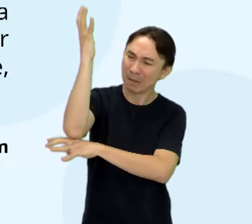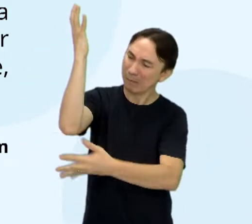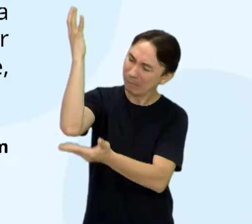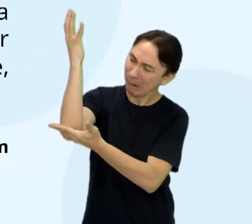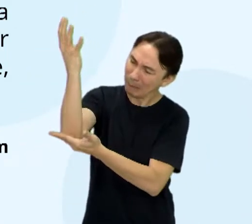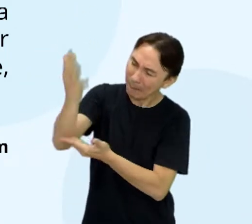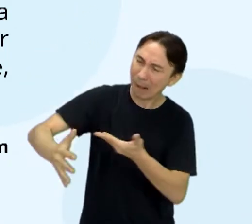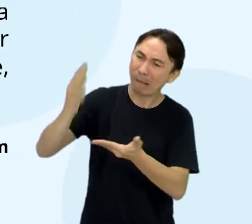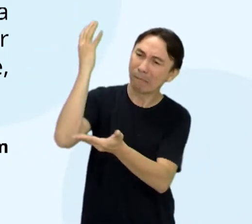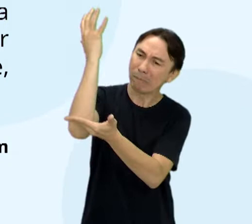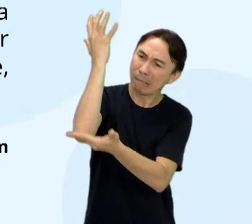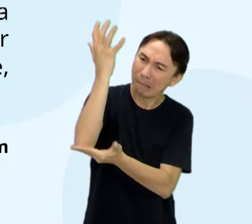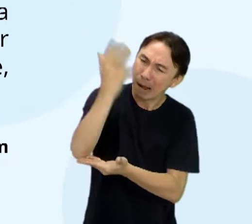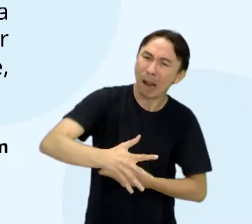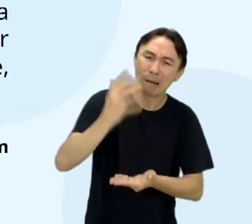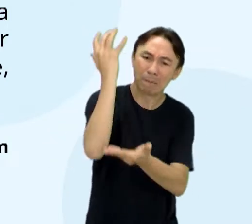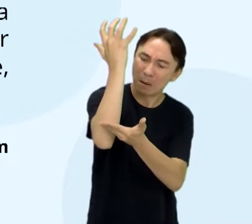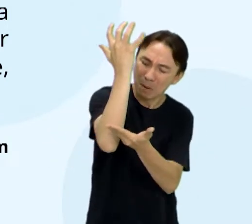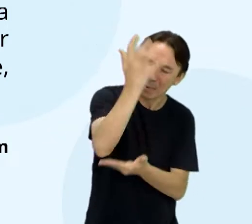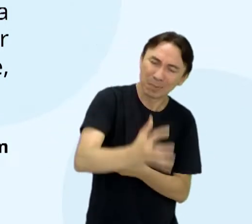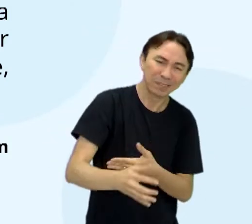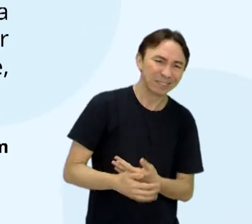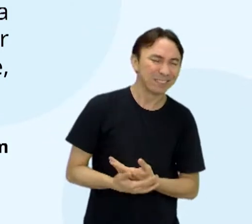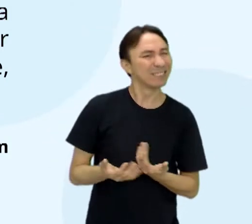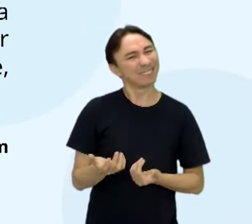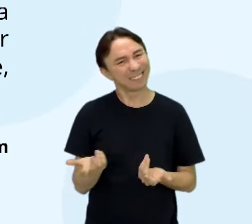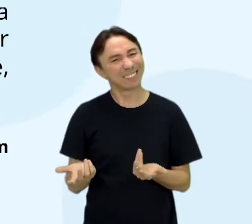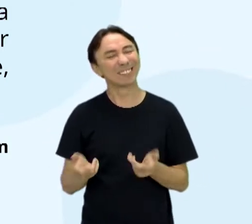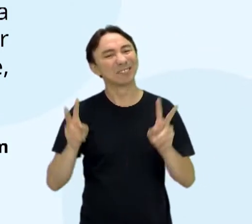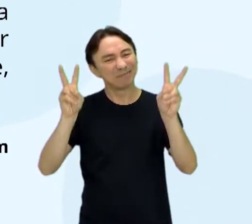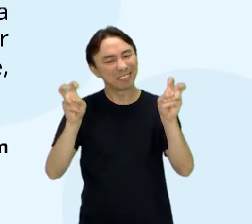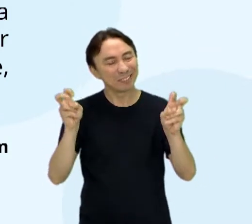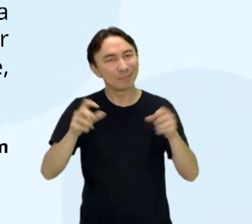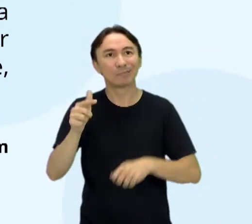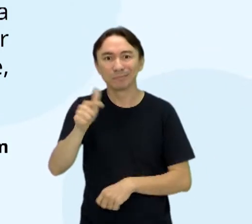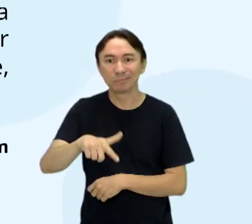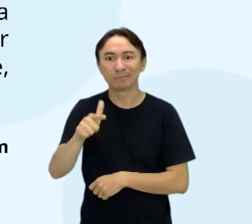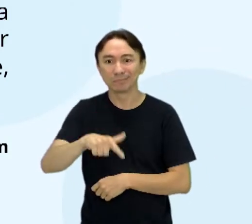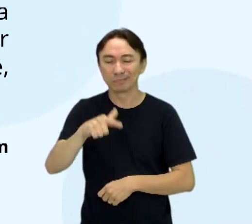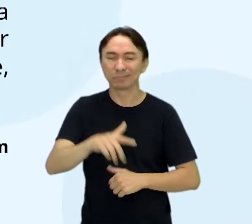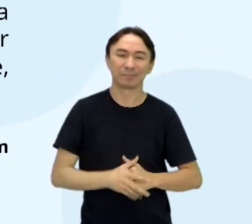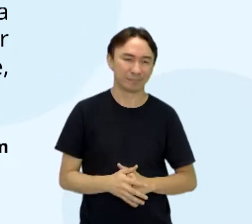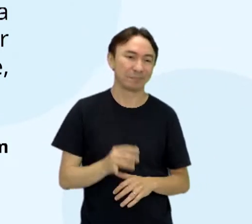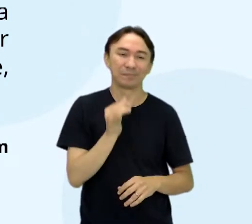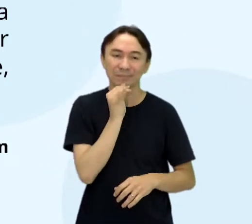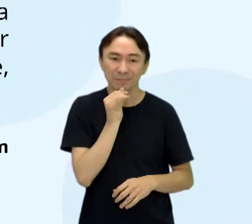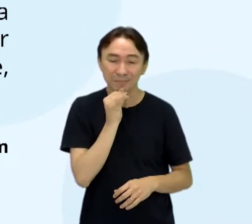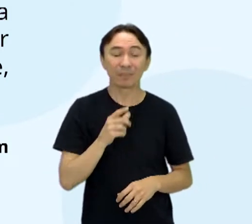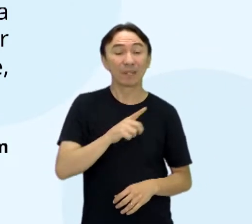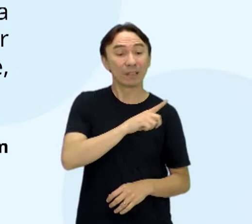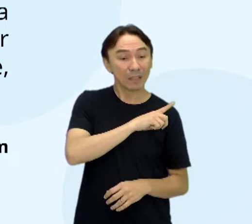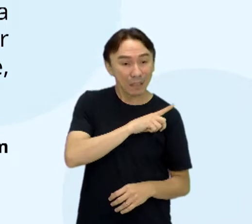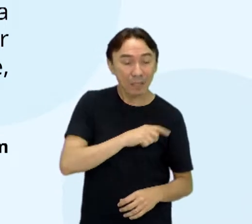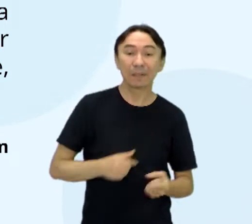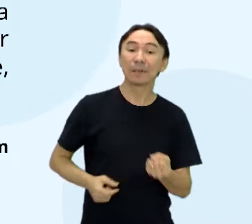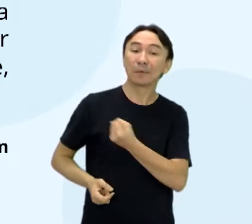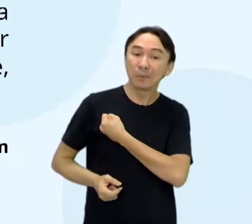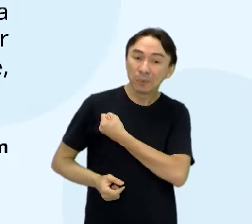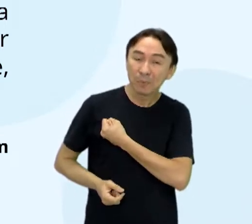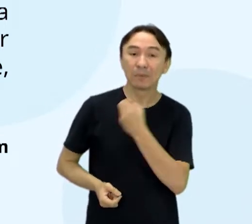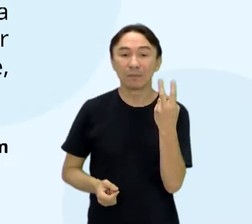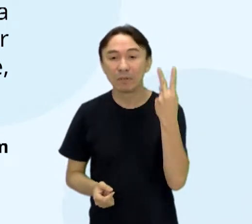esse, né? Recorrente, né? Mas enfim. Bom, nesse caso aí são apresentados valores numéricos que indicam áreas de